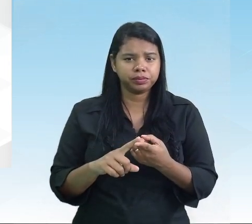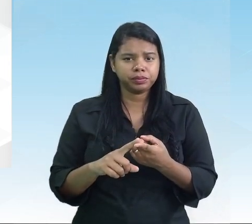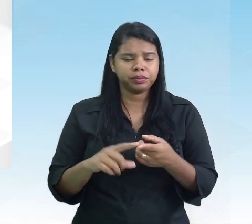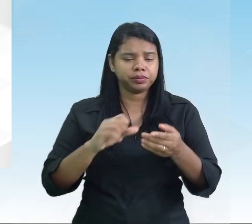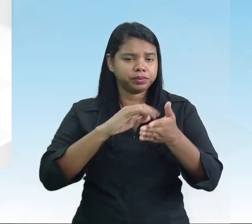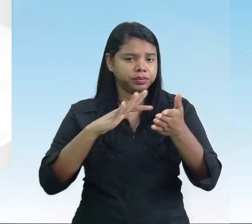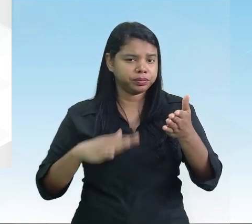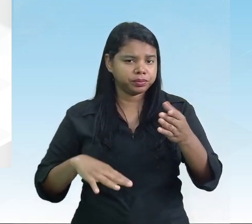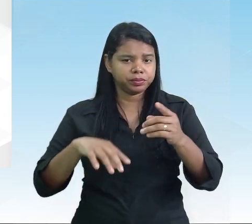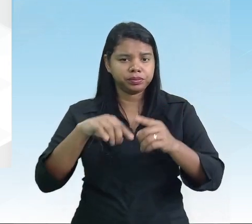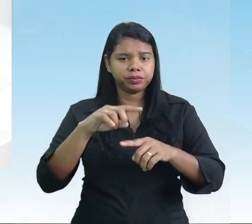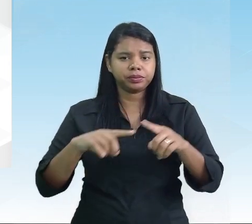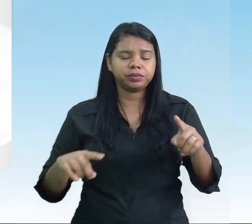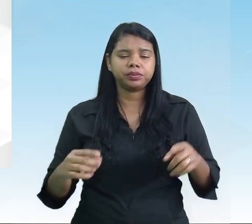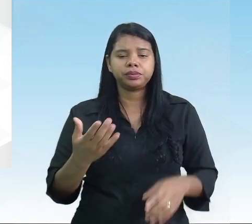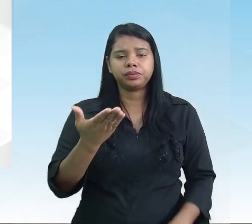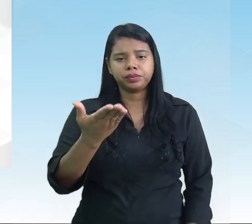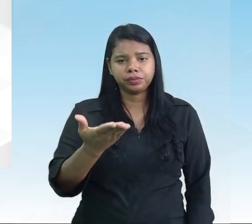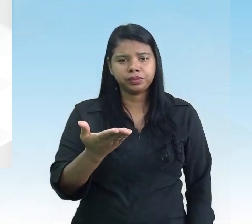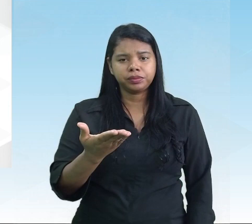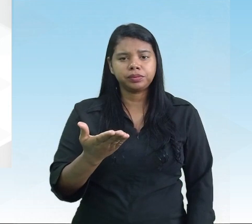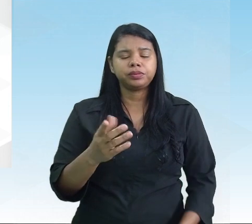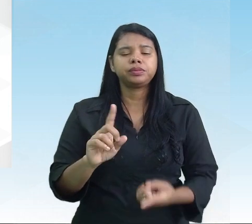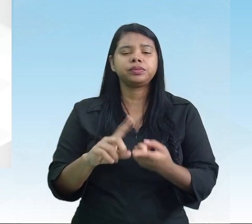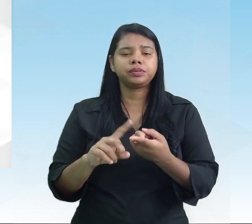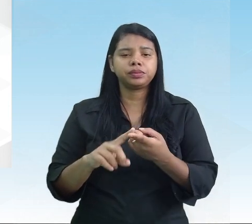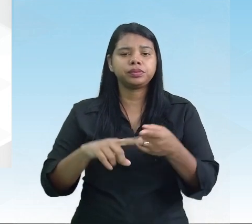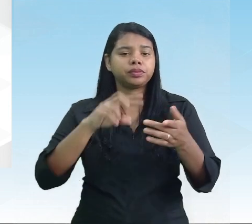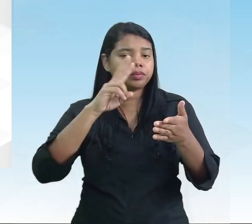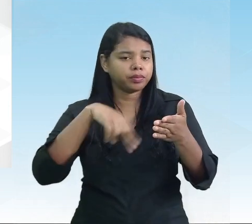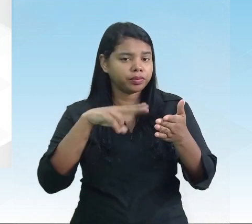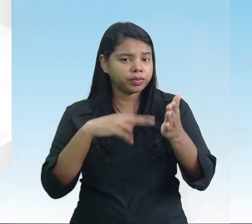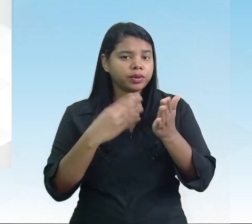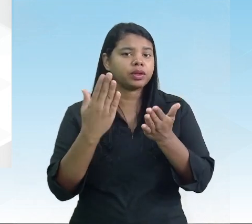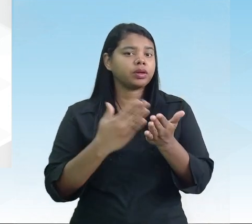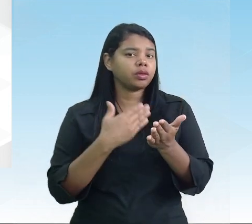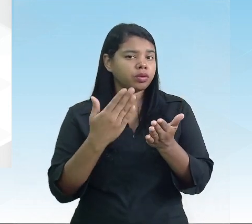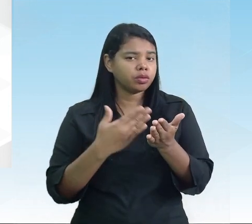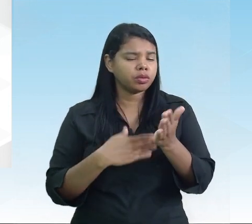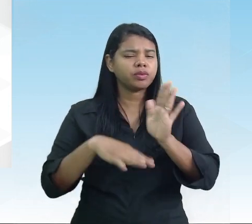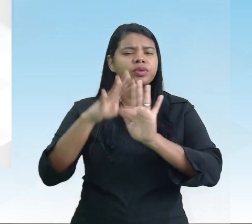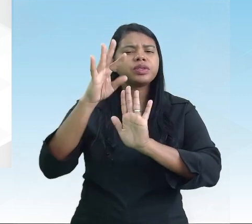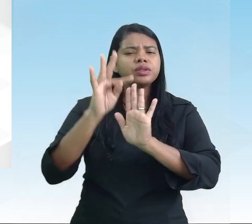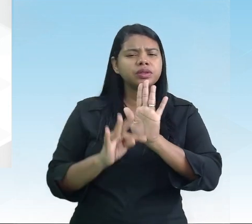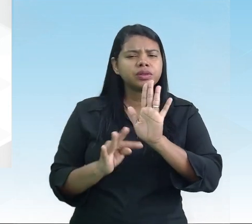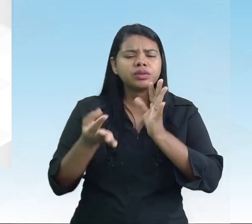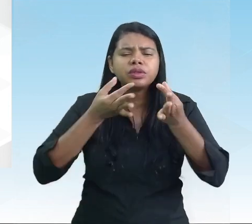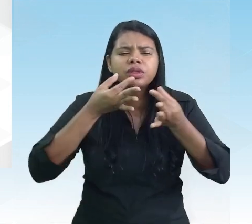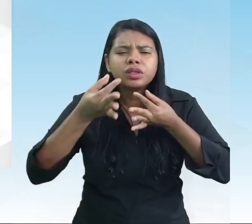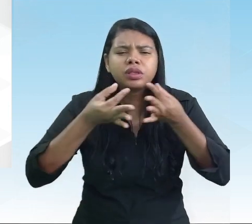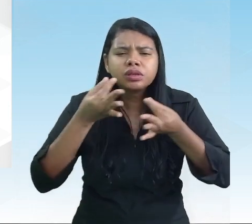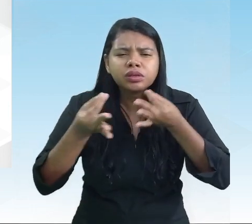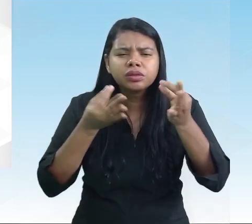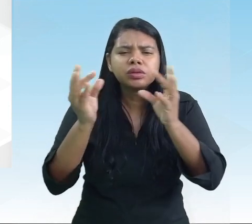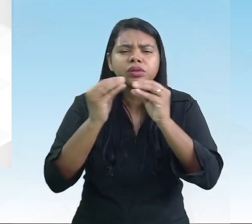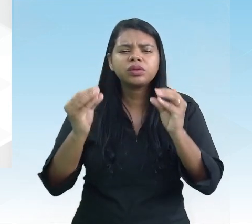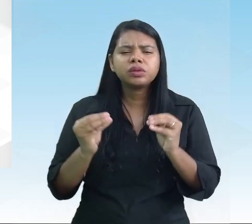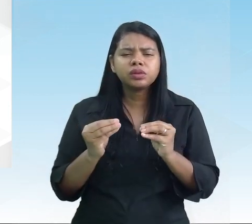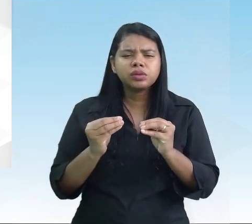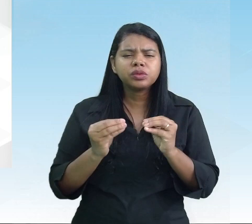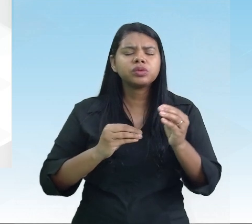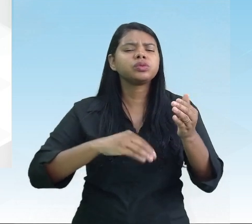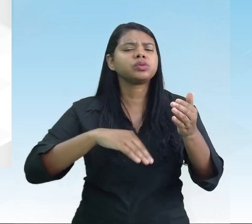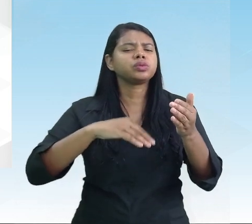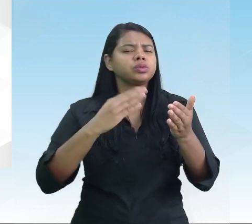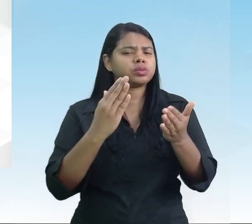atividade, vocês lerem um livro ou um conto e fazer um texto, um argumentativo sobre aquele